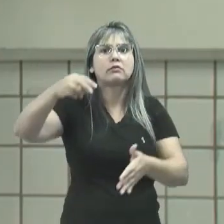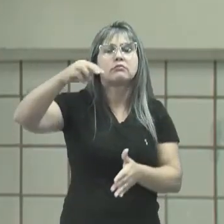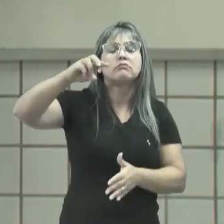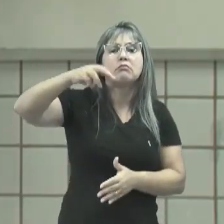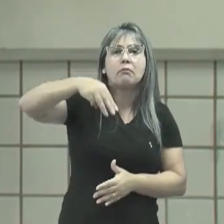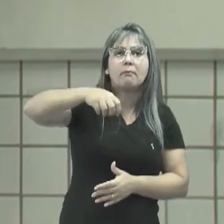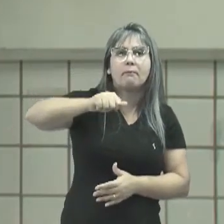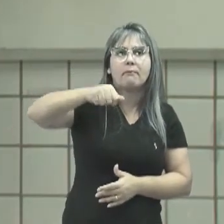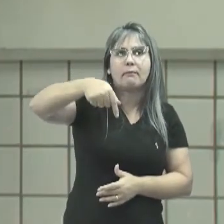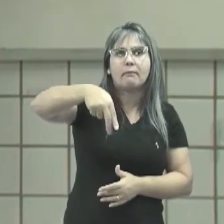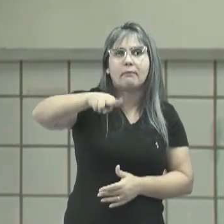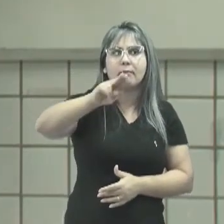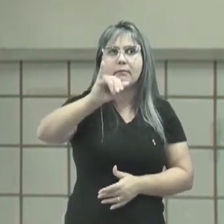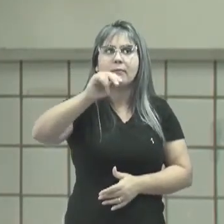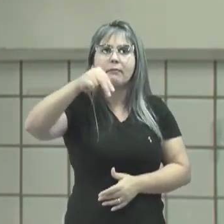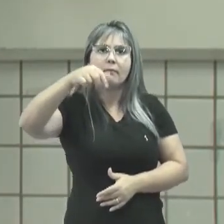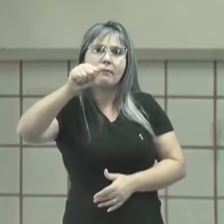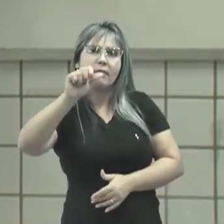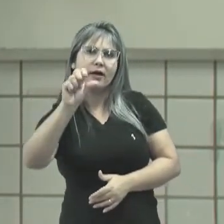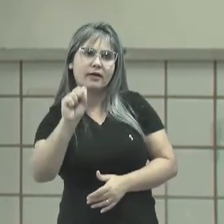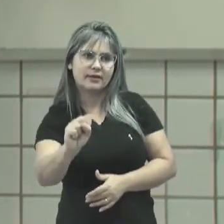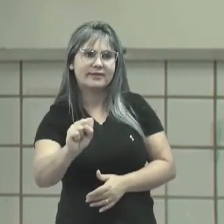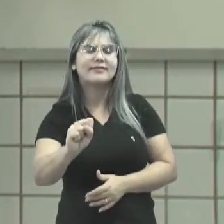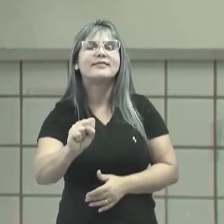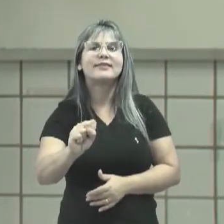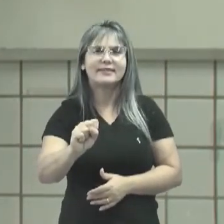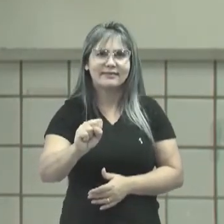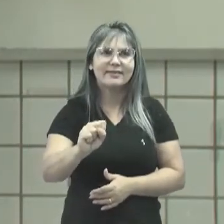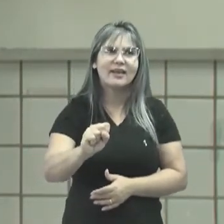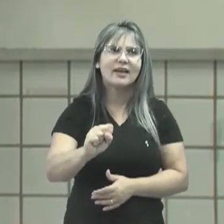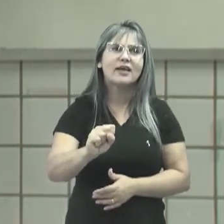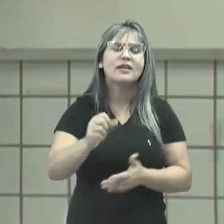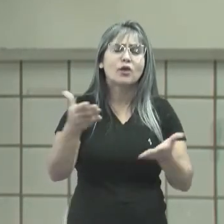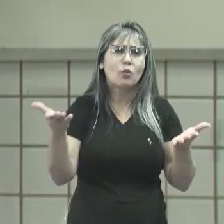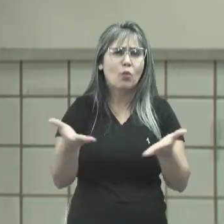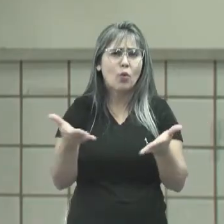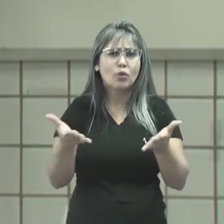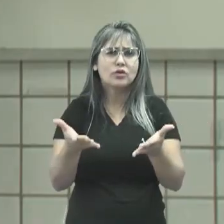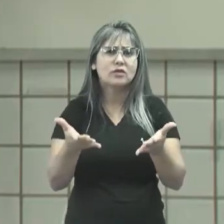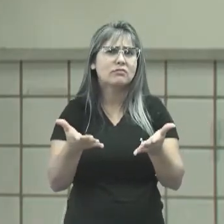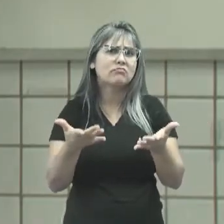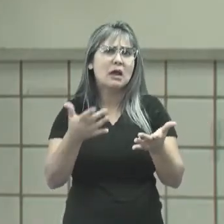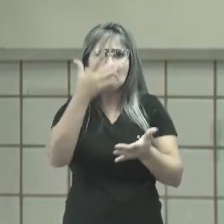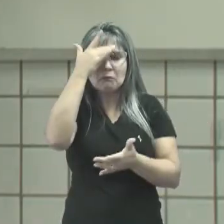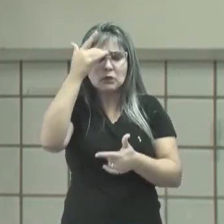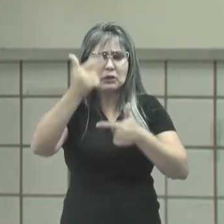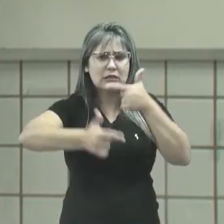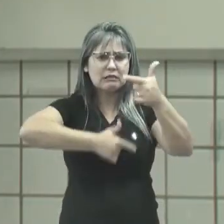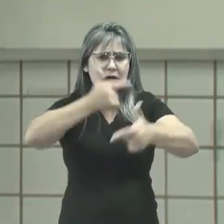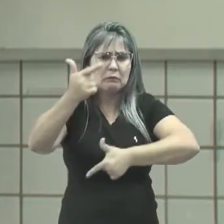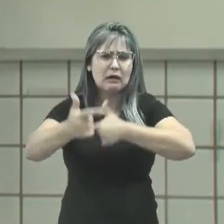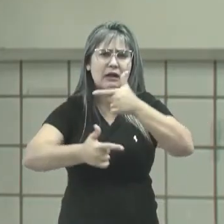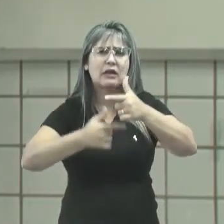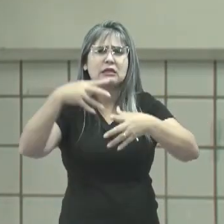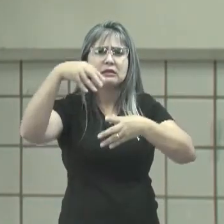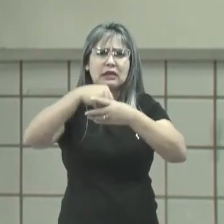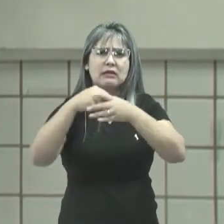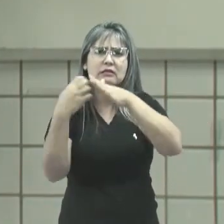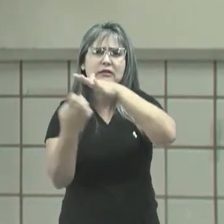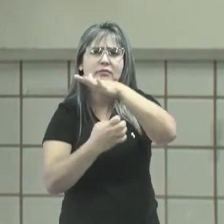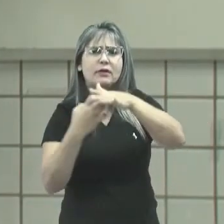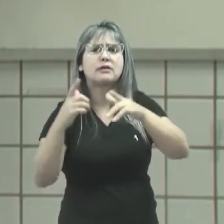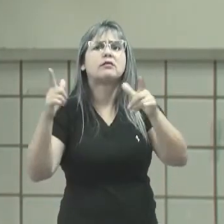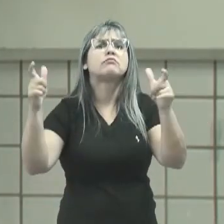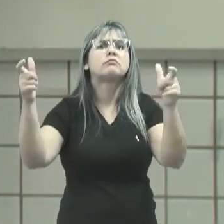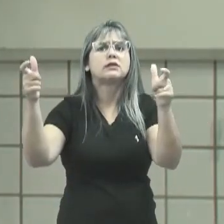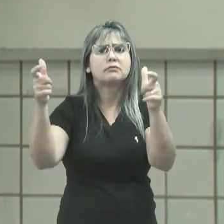alguns equipamentos é o próprio robô, né? Então, ele deixa de utilizar a mão de obra e passa a utilizar equipamentos. E aí, qual é o papel do